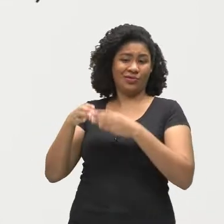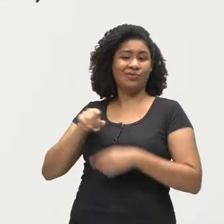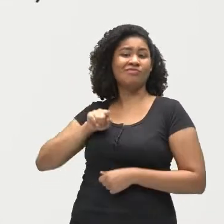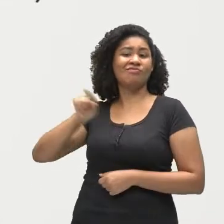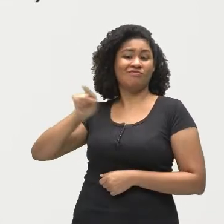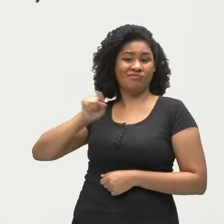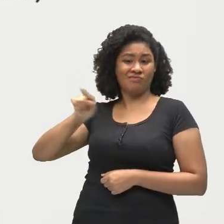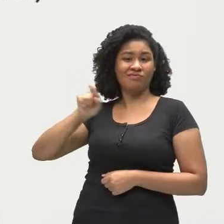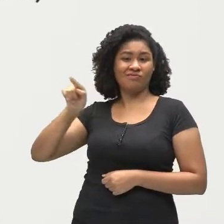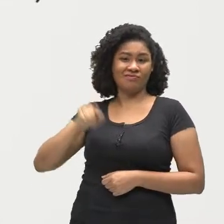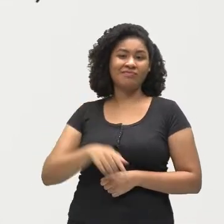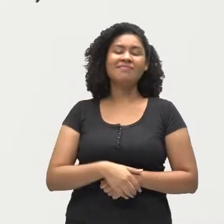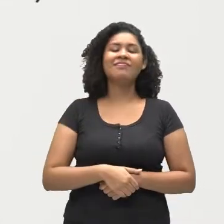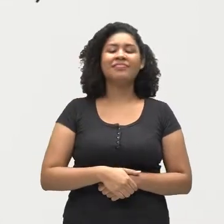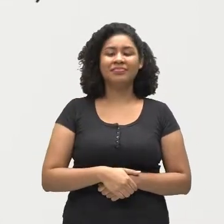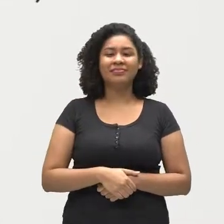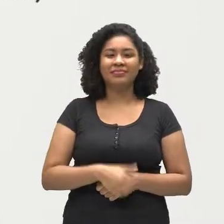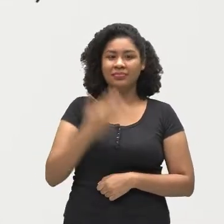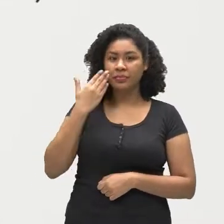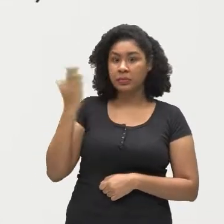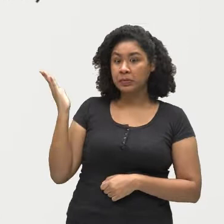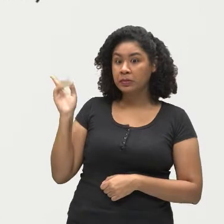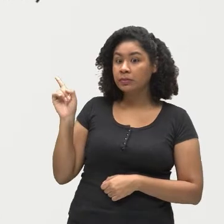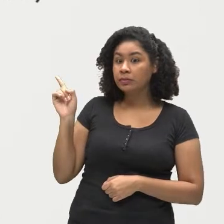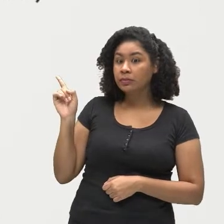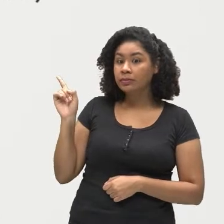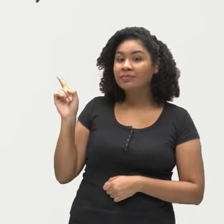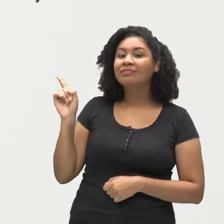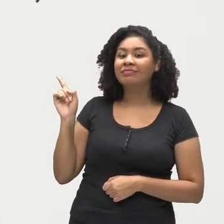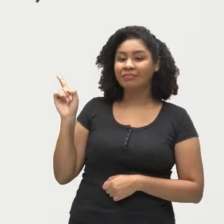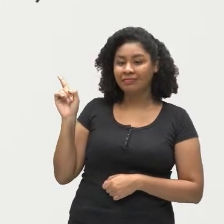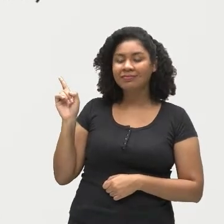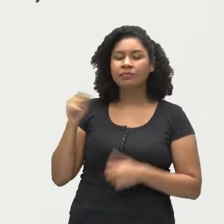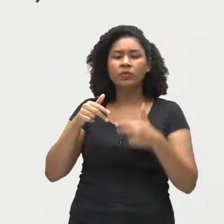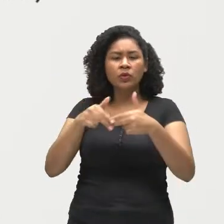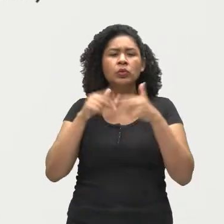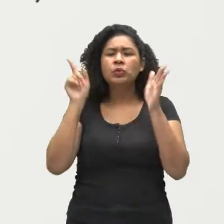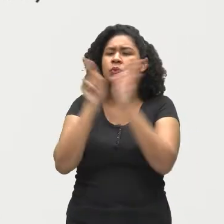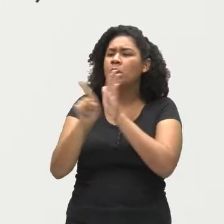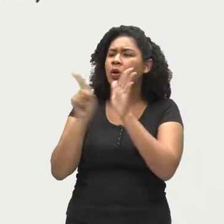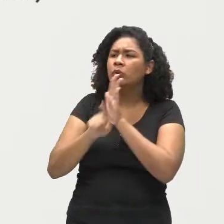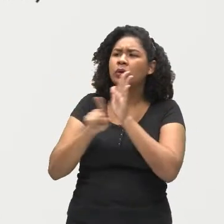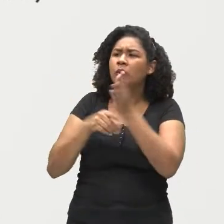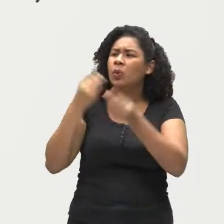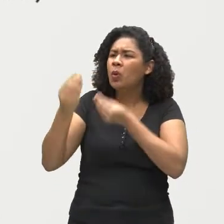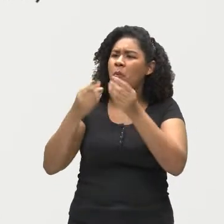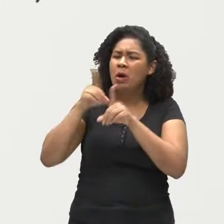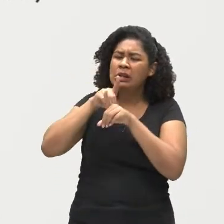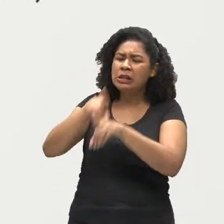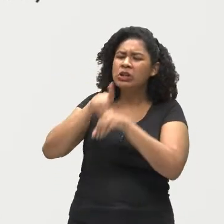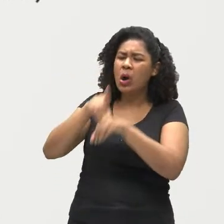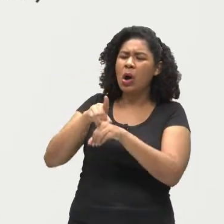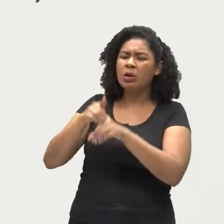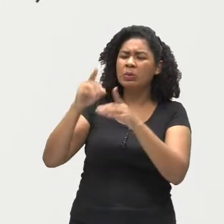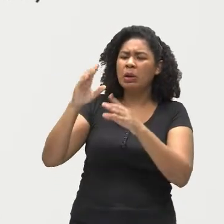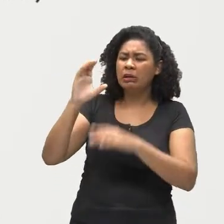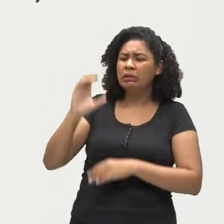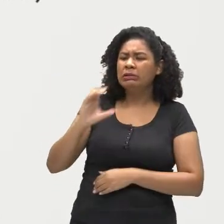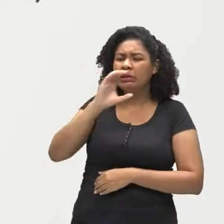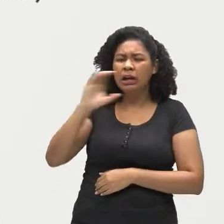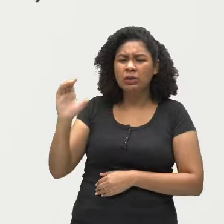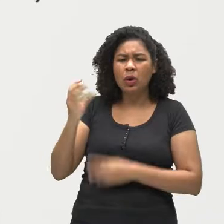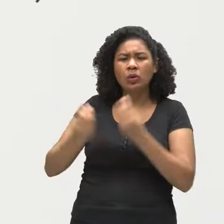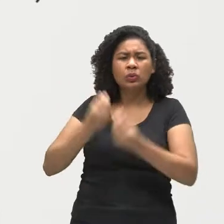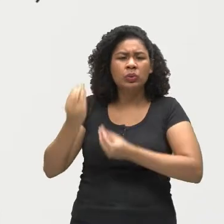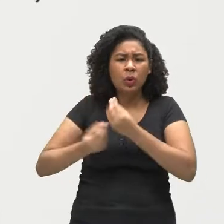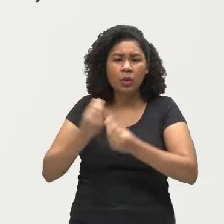aqui, vamos lá lembrar, né? E questionavam os dogmas cristãos. Isto exigiu uma resposta da Igreja Católica a